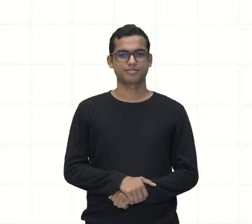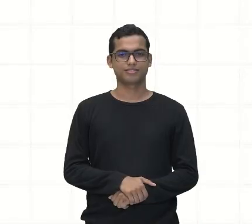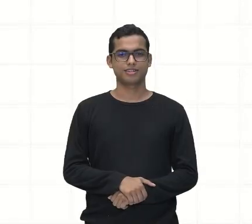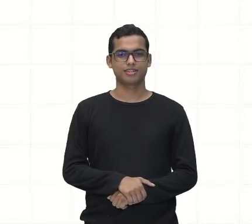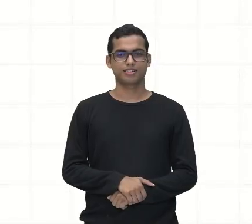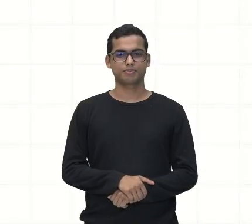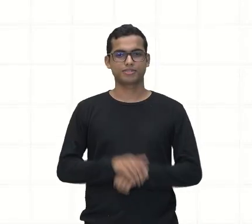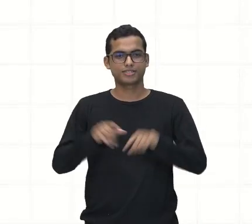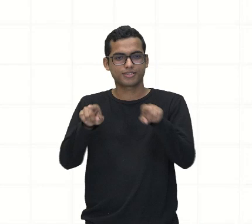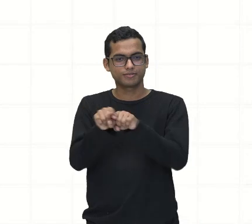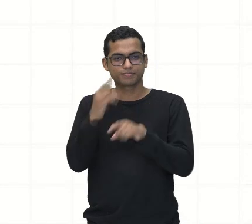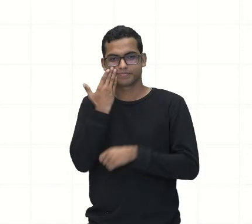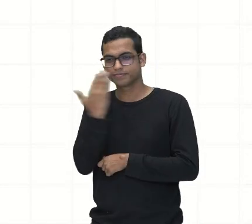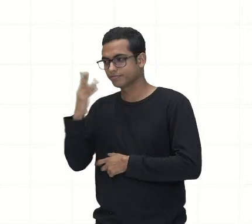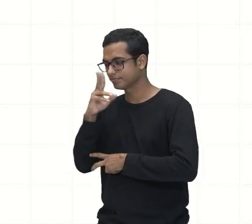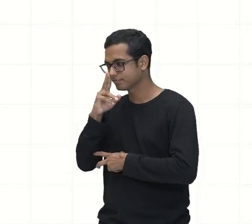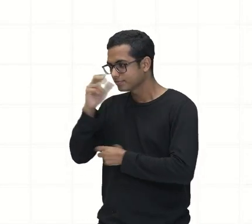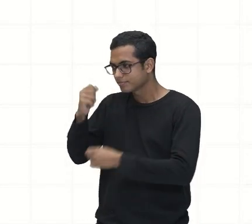a força.